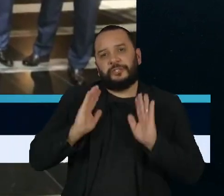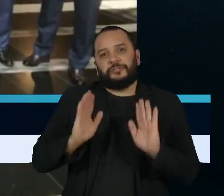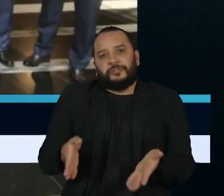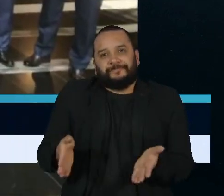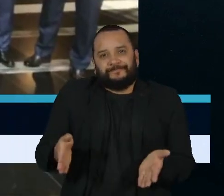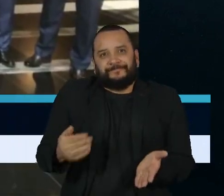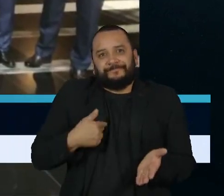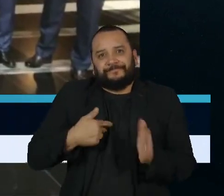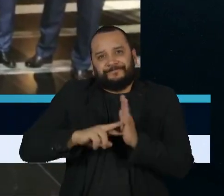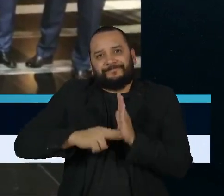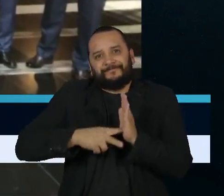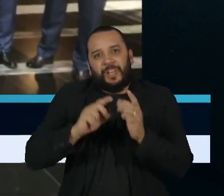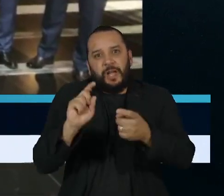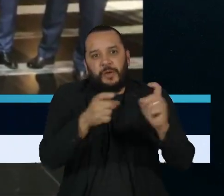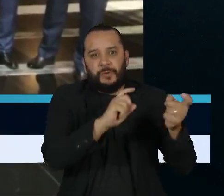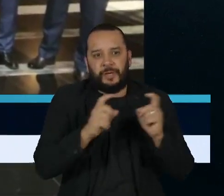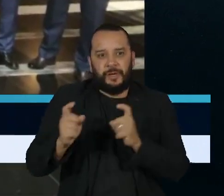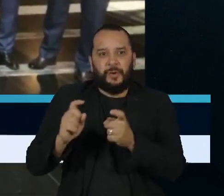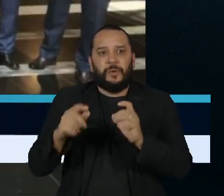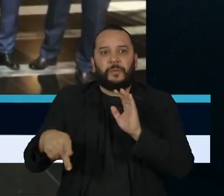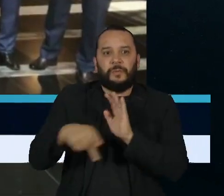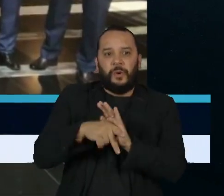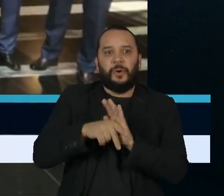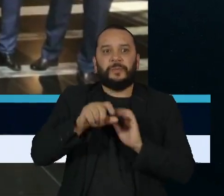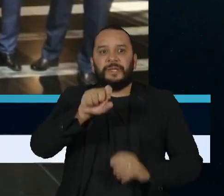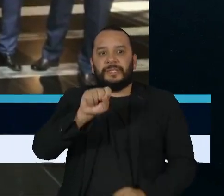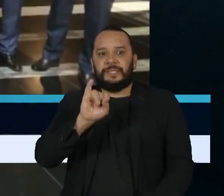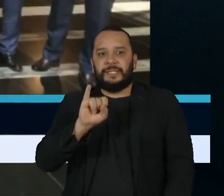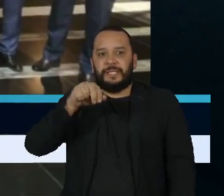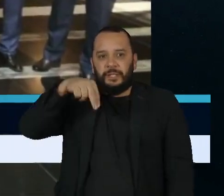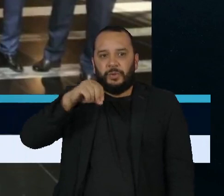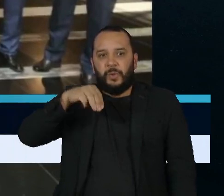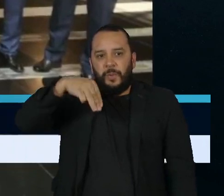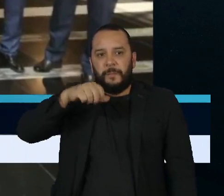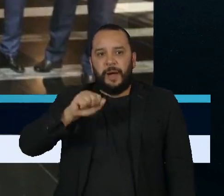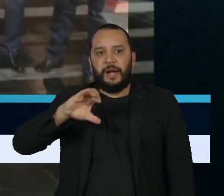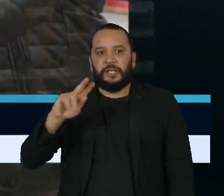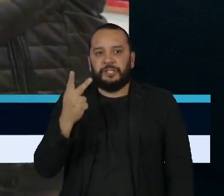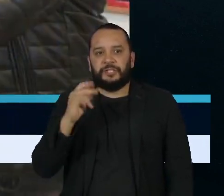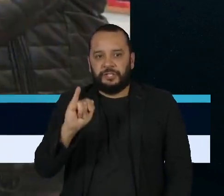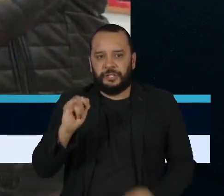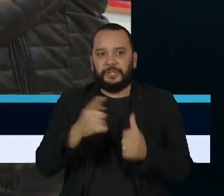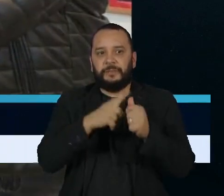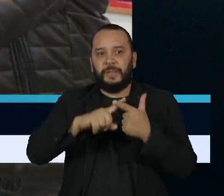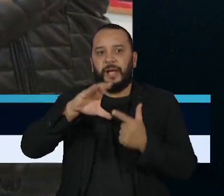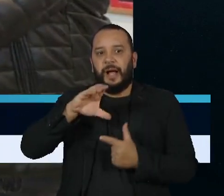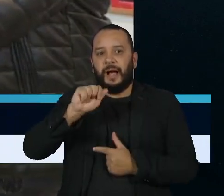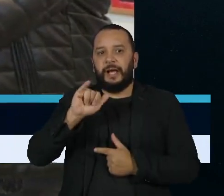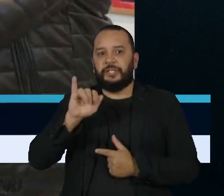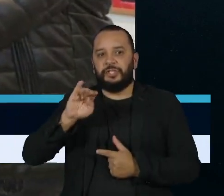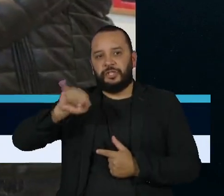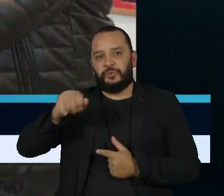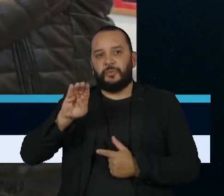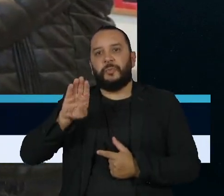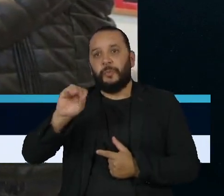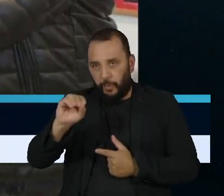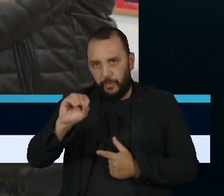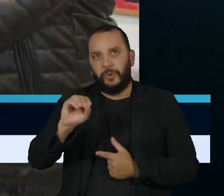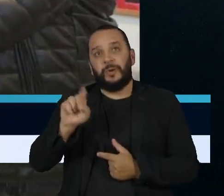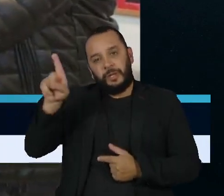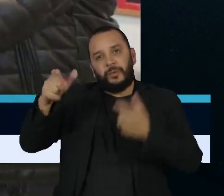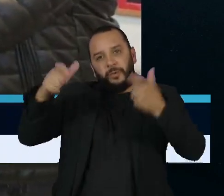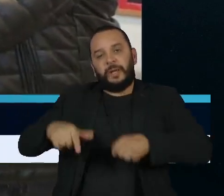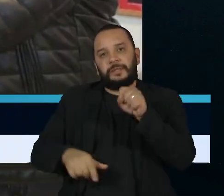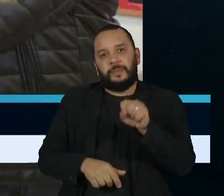se reuniu com o executivos da cinomaki e da cai de boa em São Bernardo do Campo em Brasília foi assinado uma carta de